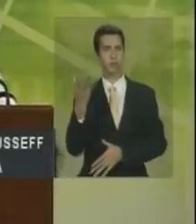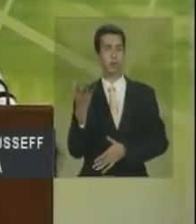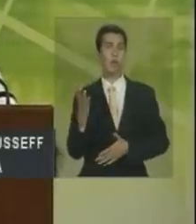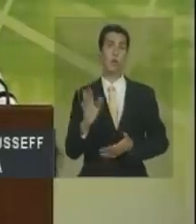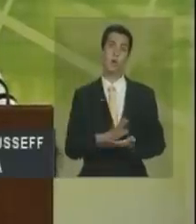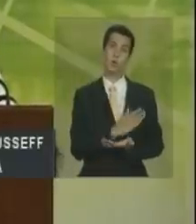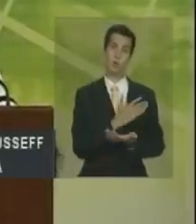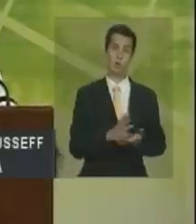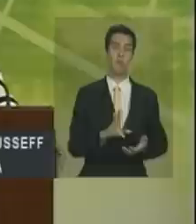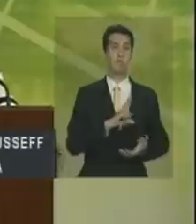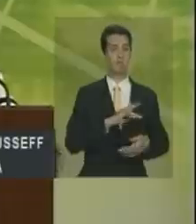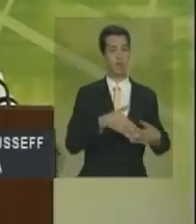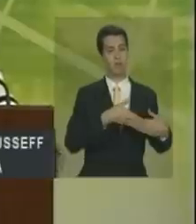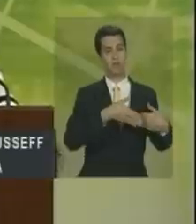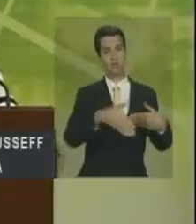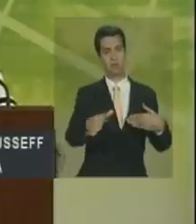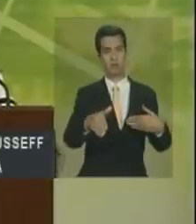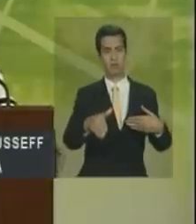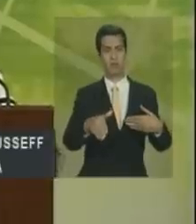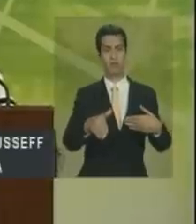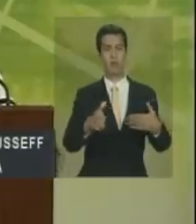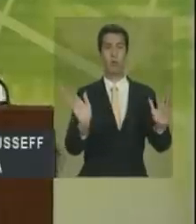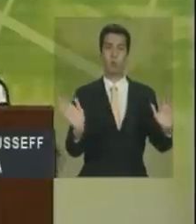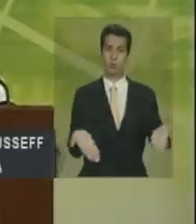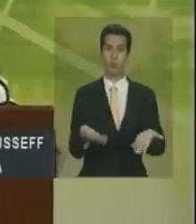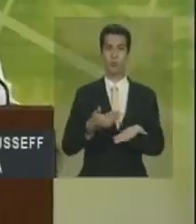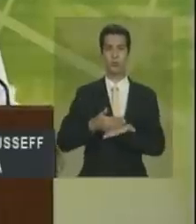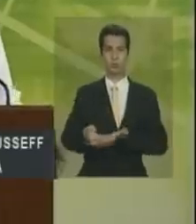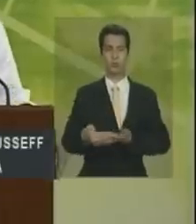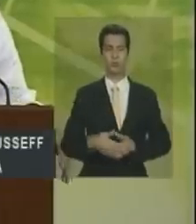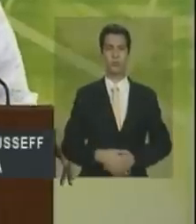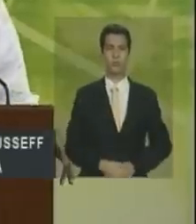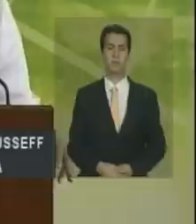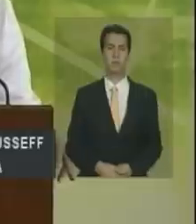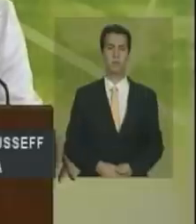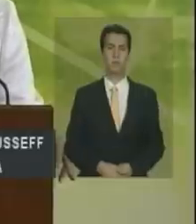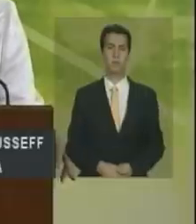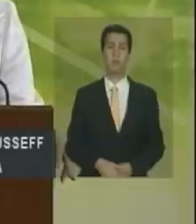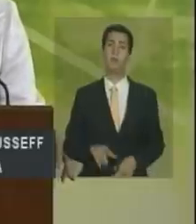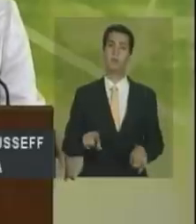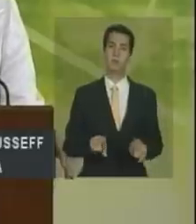serão postos em execução a partir de hoje. Outros ainda,